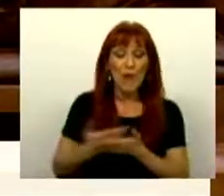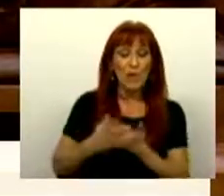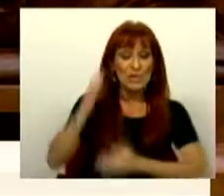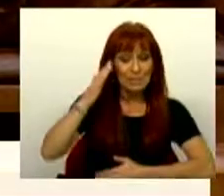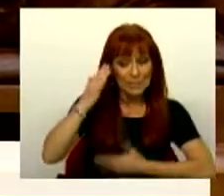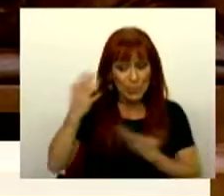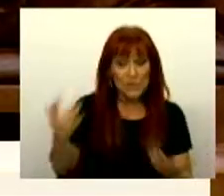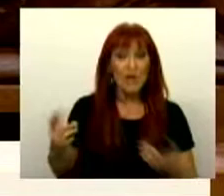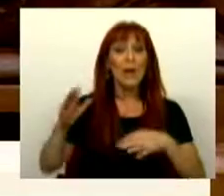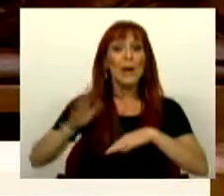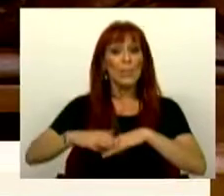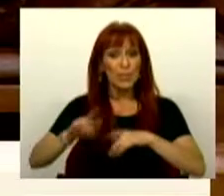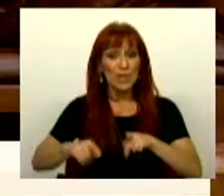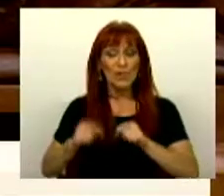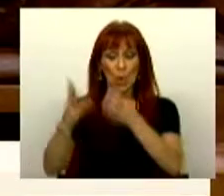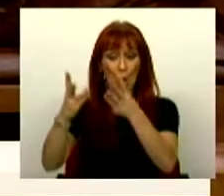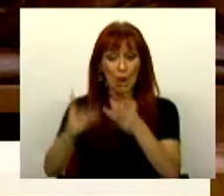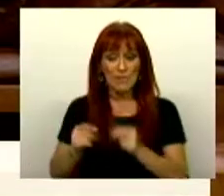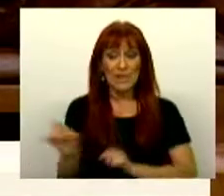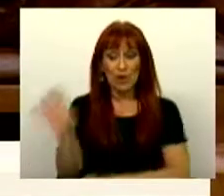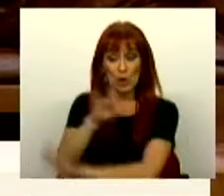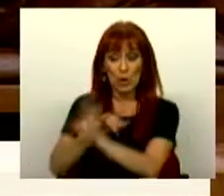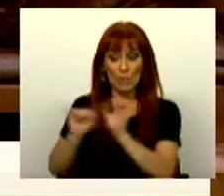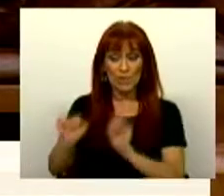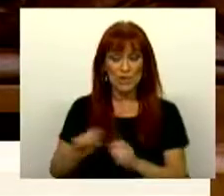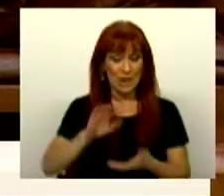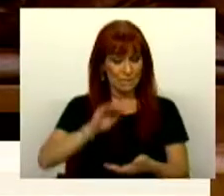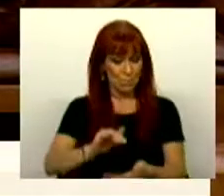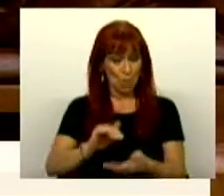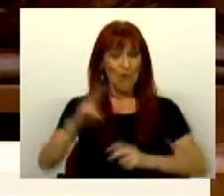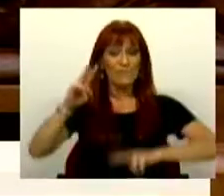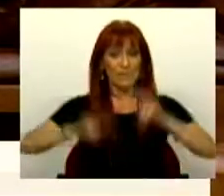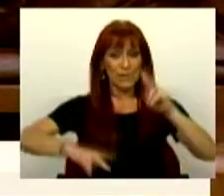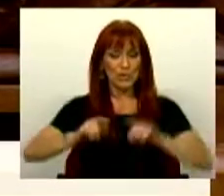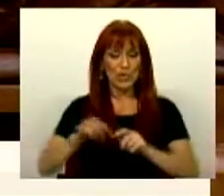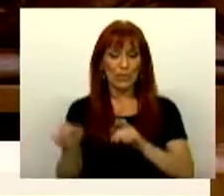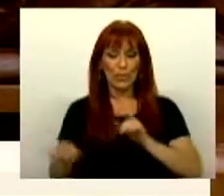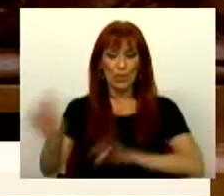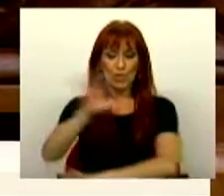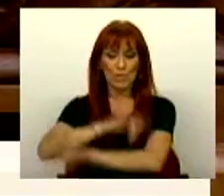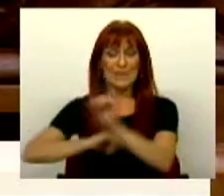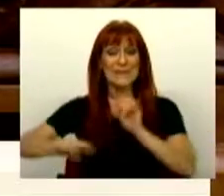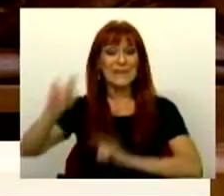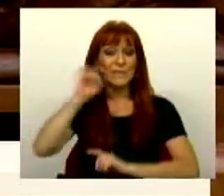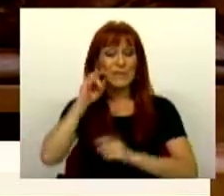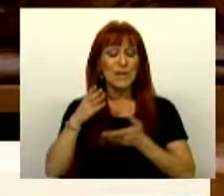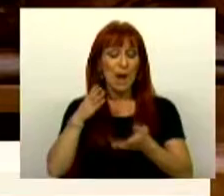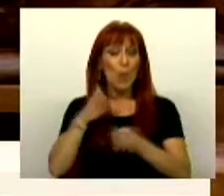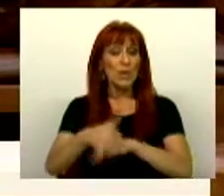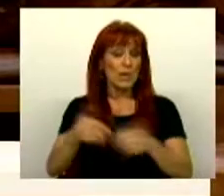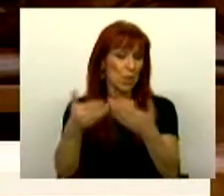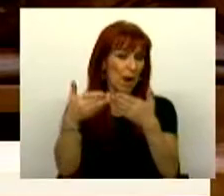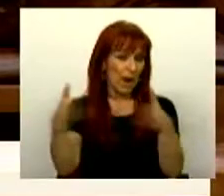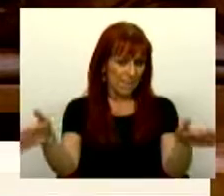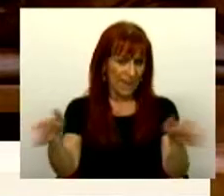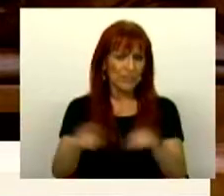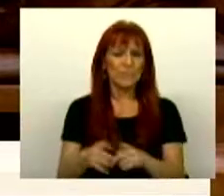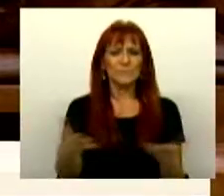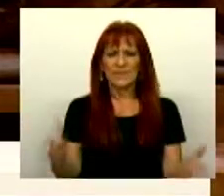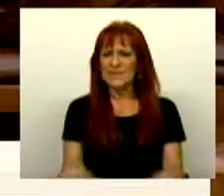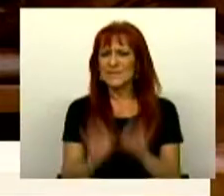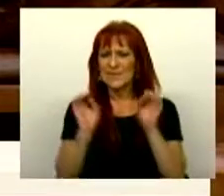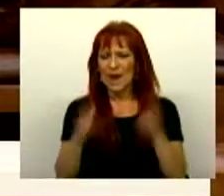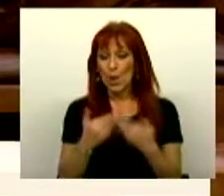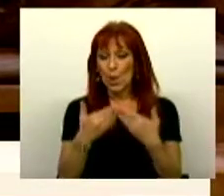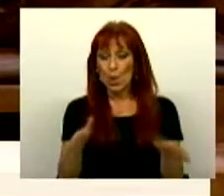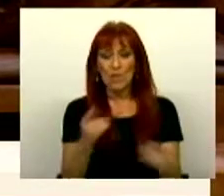curso relativas ao Orçamento Europeu, o pacote financeiro do Fundo Europeu de Defesa continua em aberto, assim como